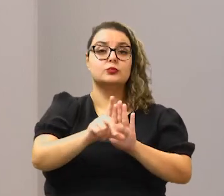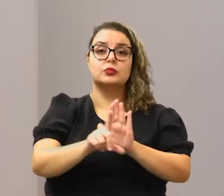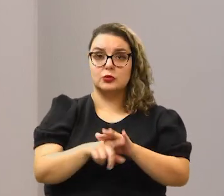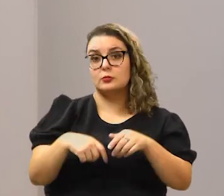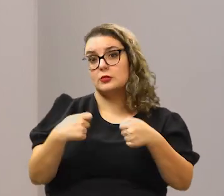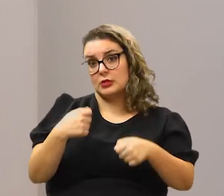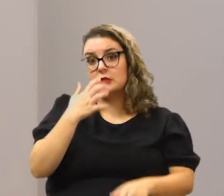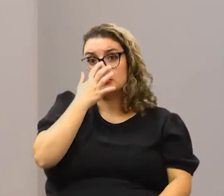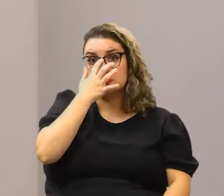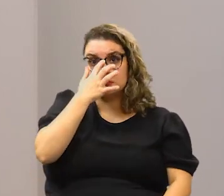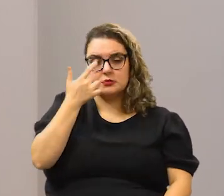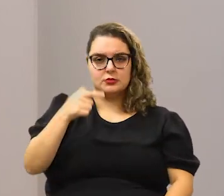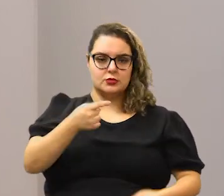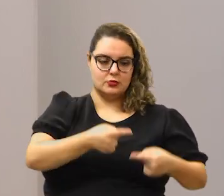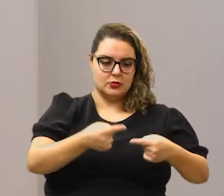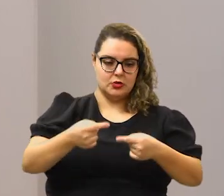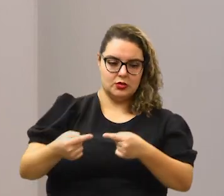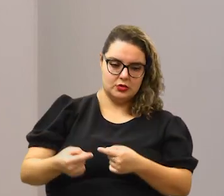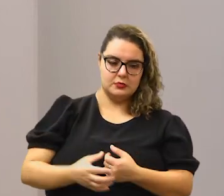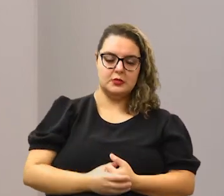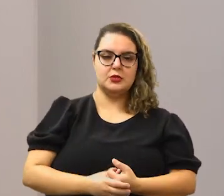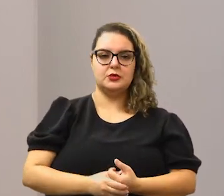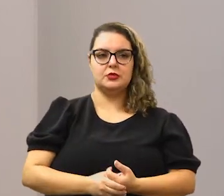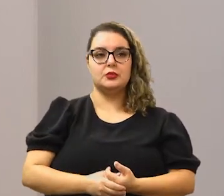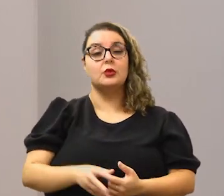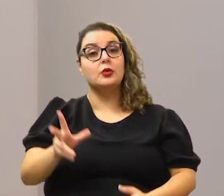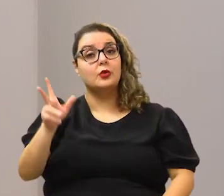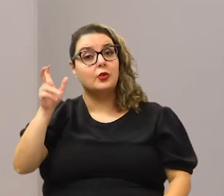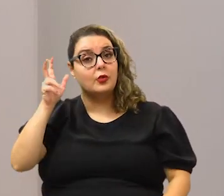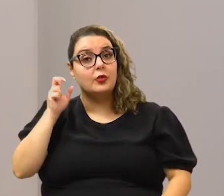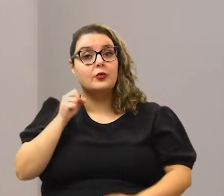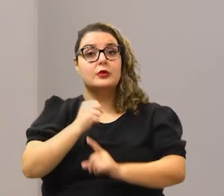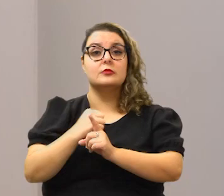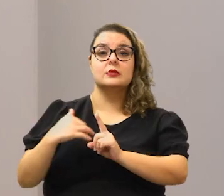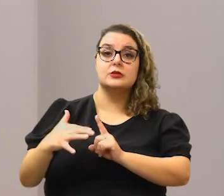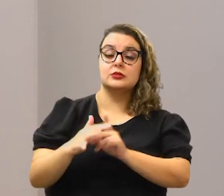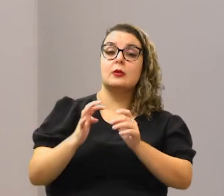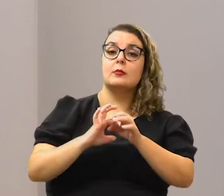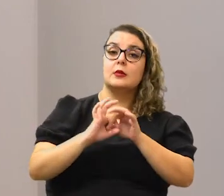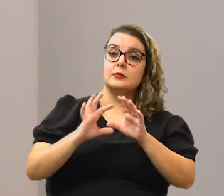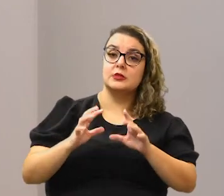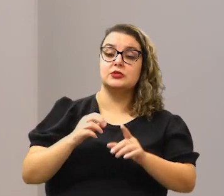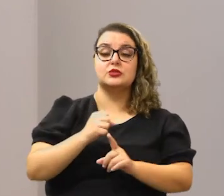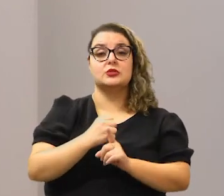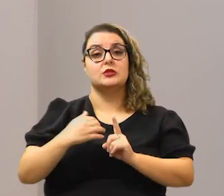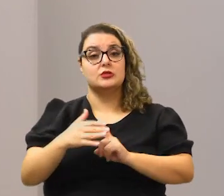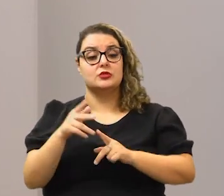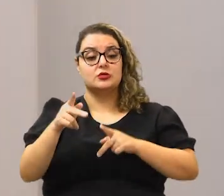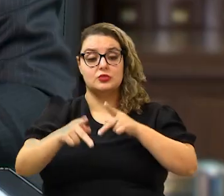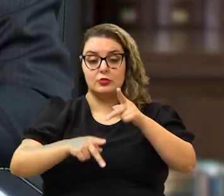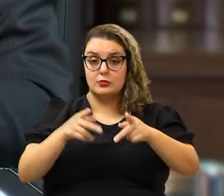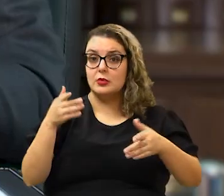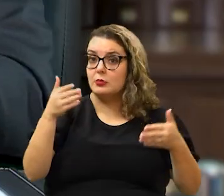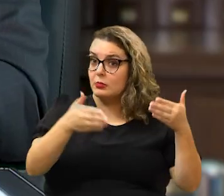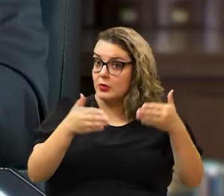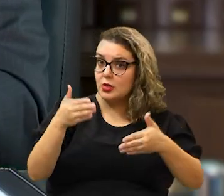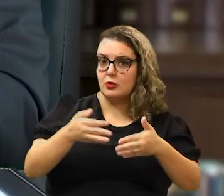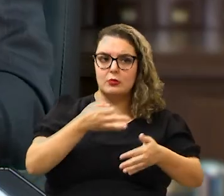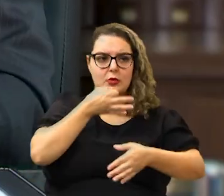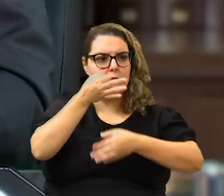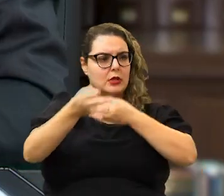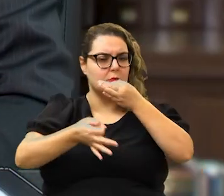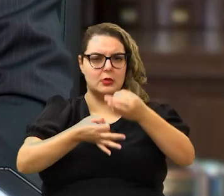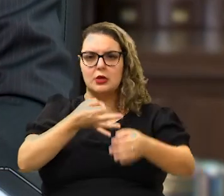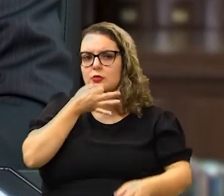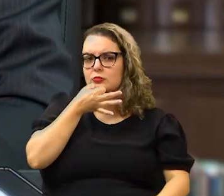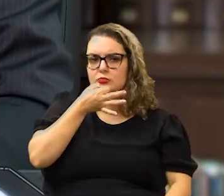opinando, criticando, sugerindo alterações é sempre importante. Uma democracia ela